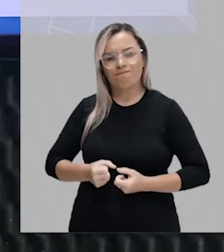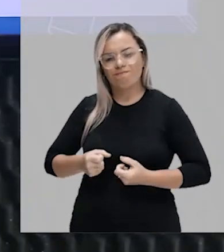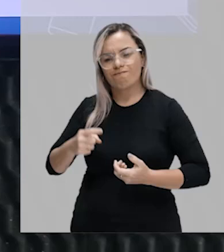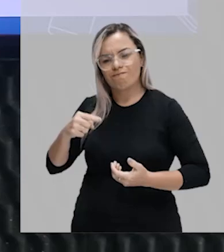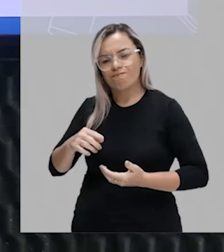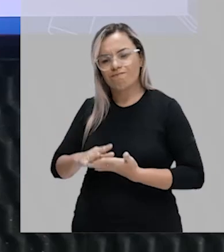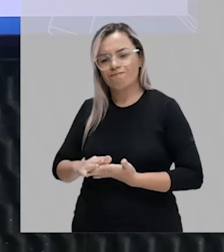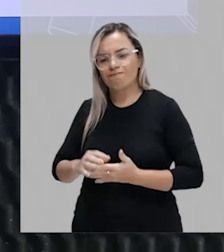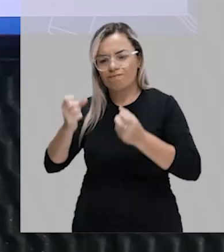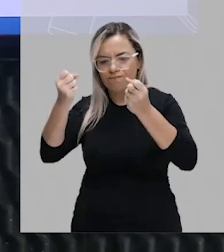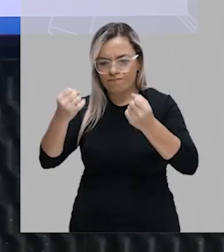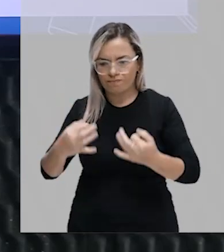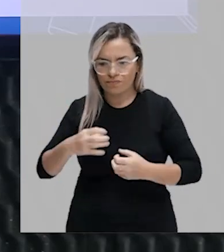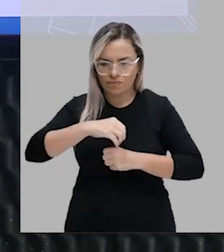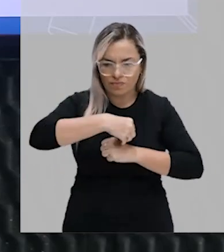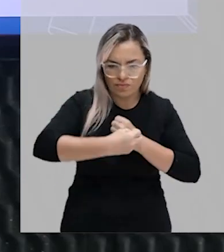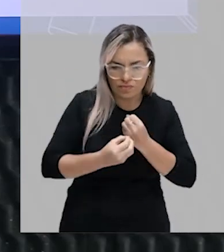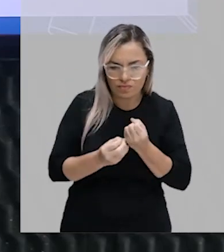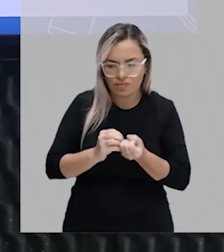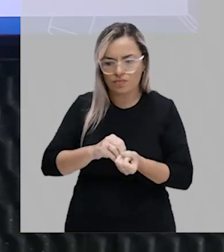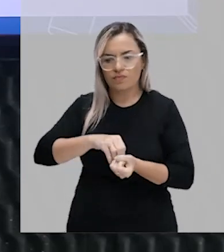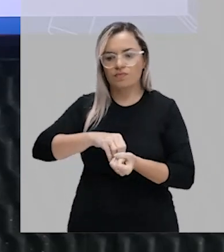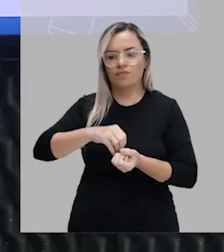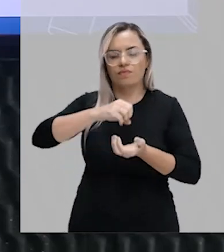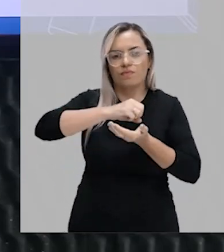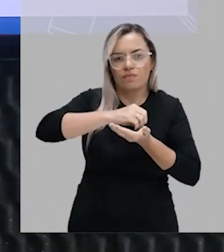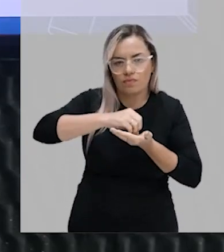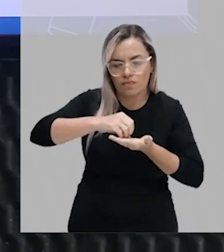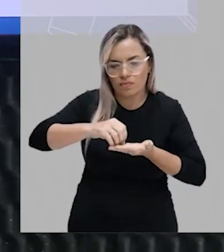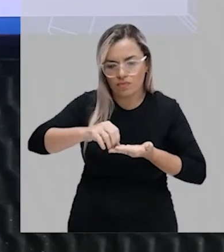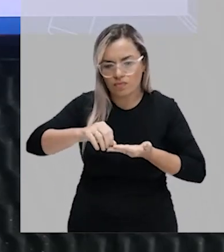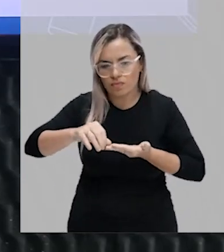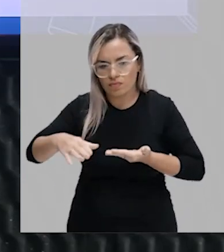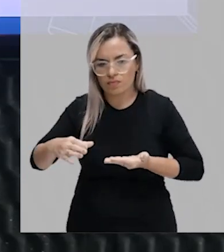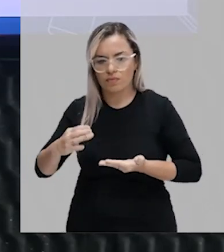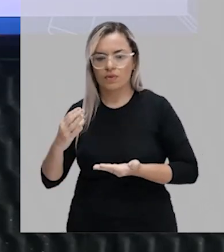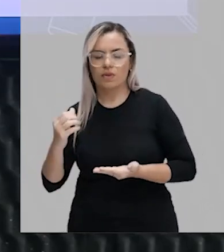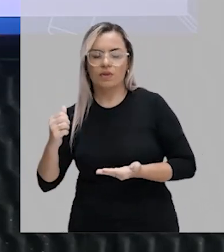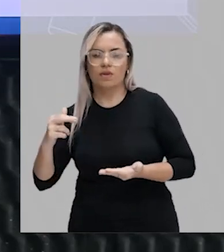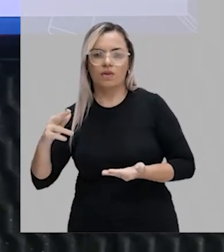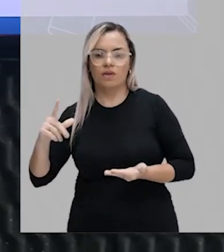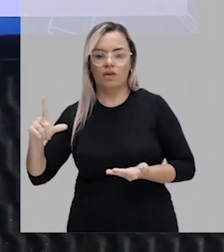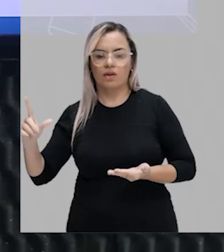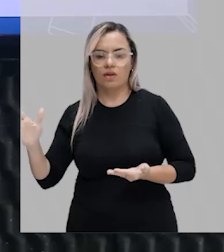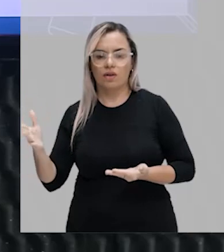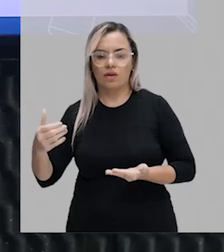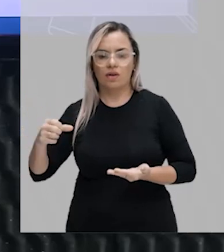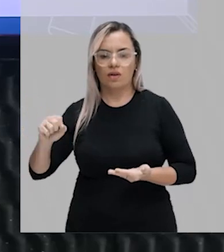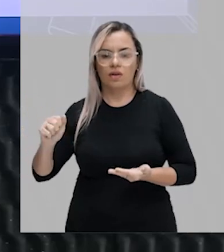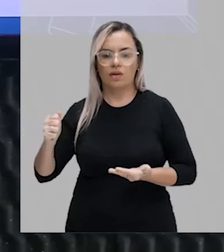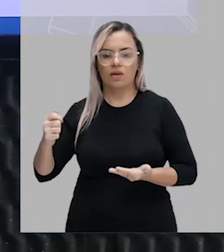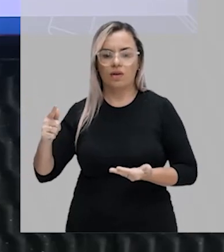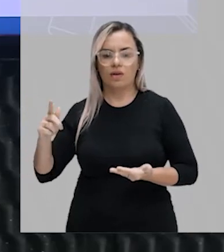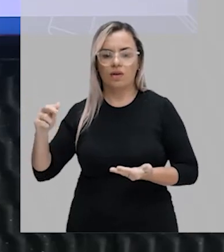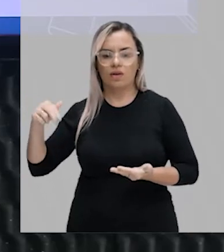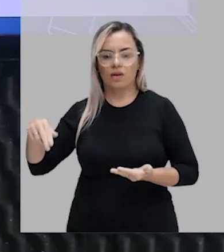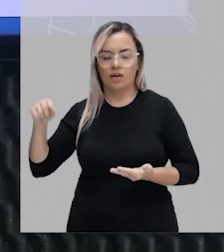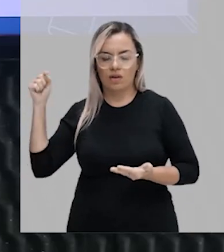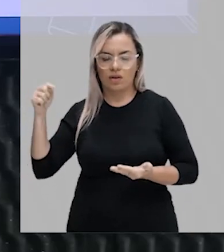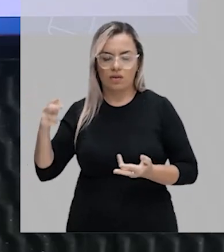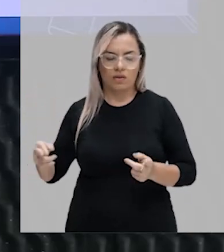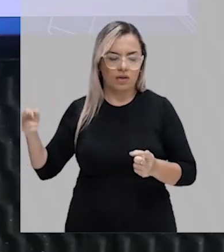explicar as moléculas orgânicas às quais Carl Sagan se refere, que é o cara que fez esse texto que a gente